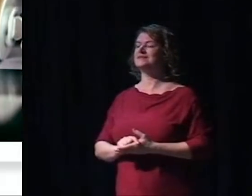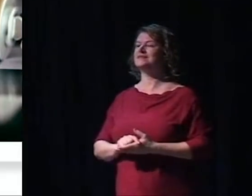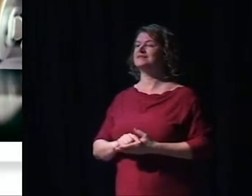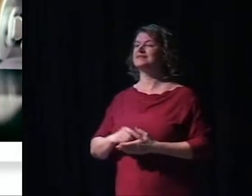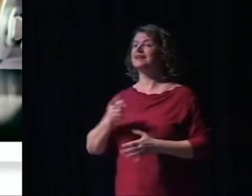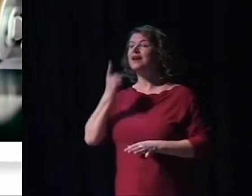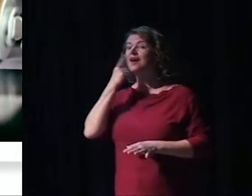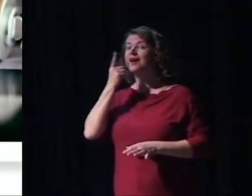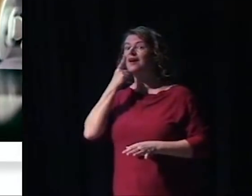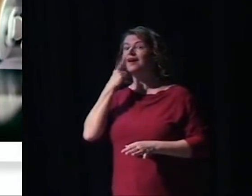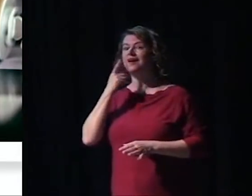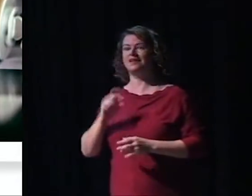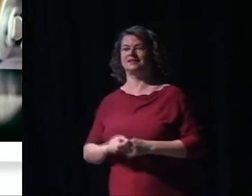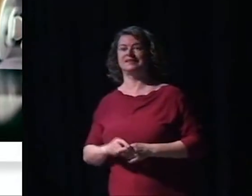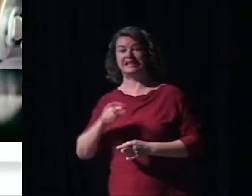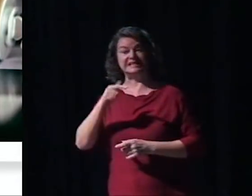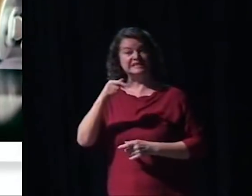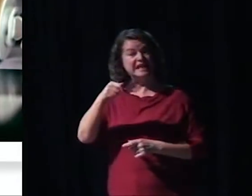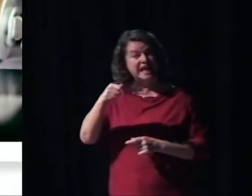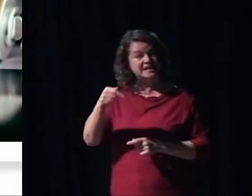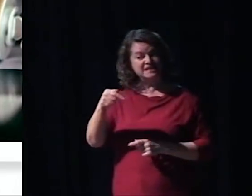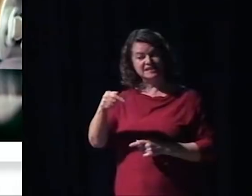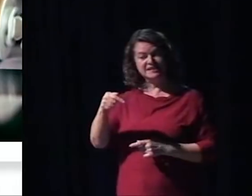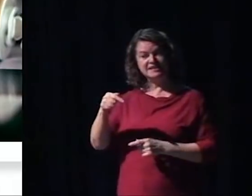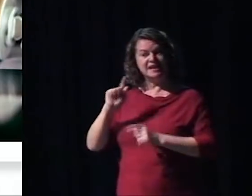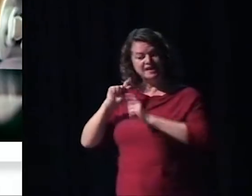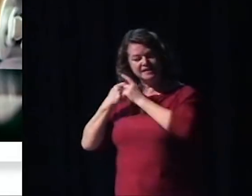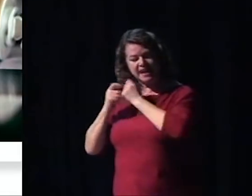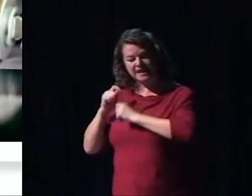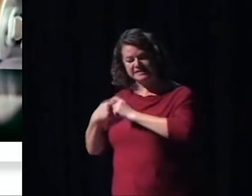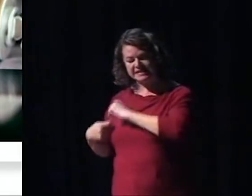ele está começando a anunciar, a sinalizar. Antes ele falou assim: